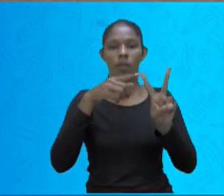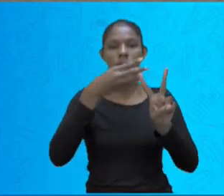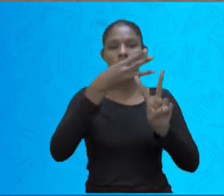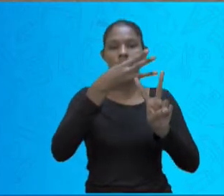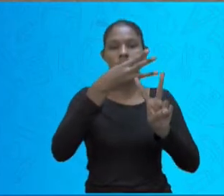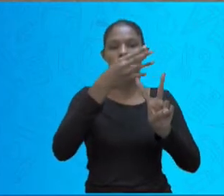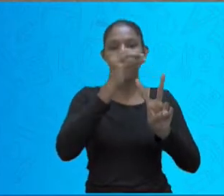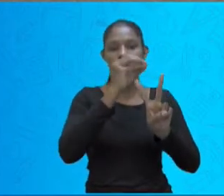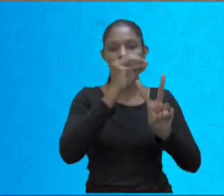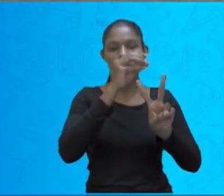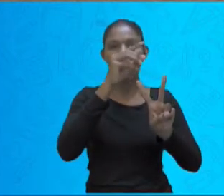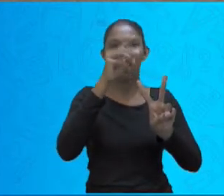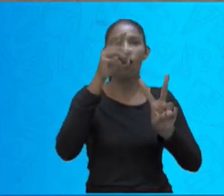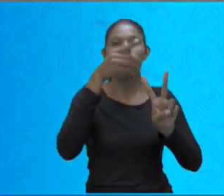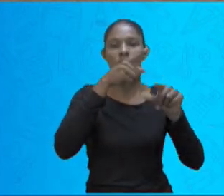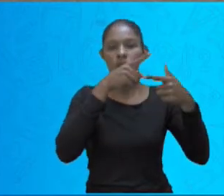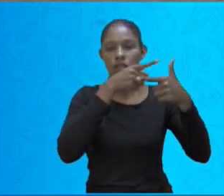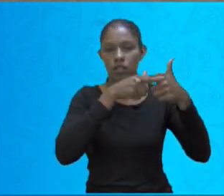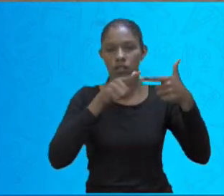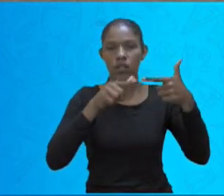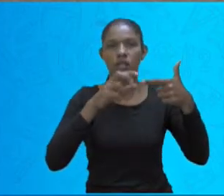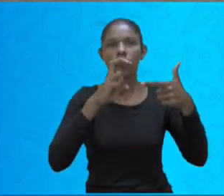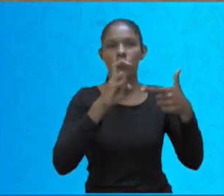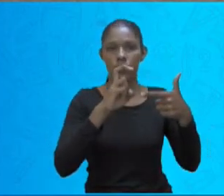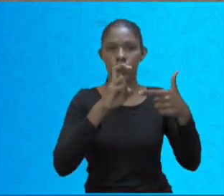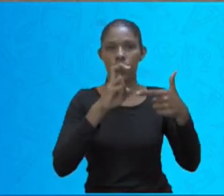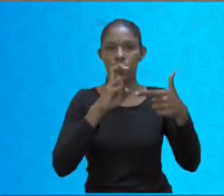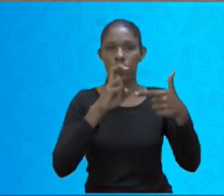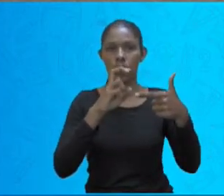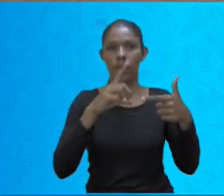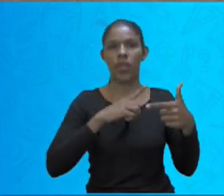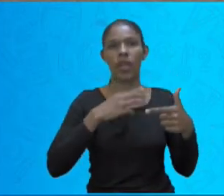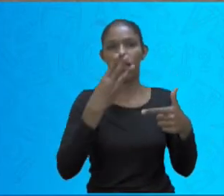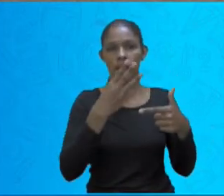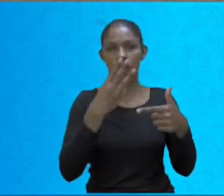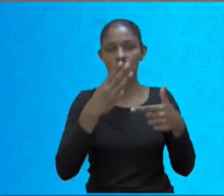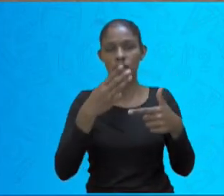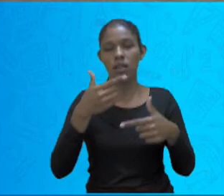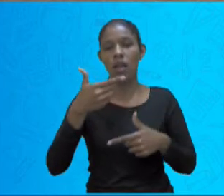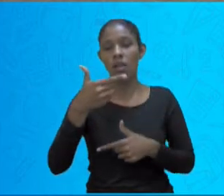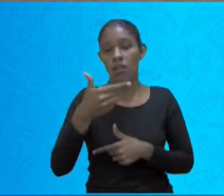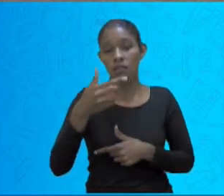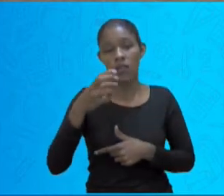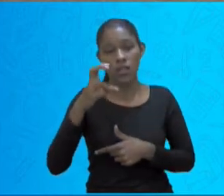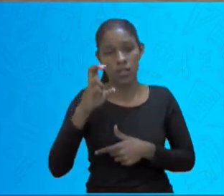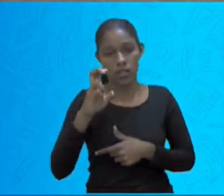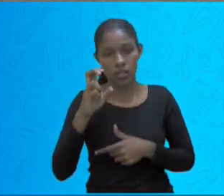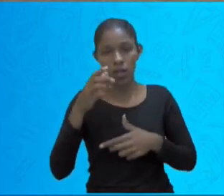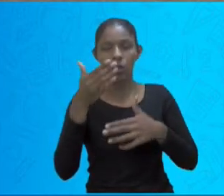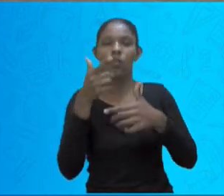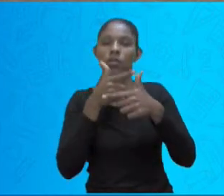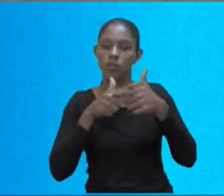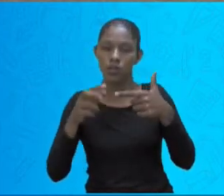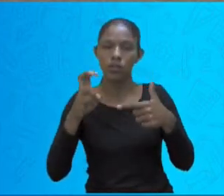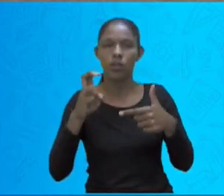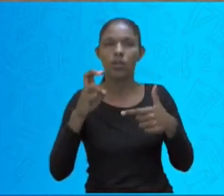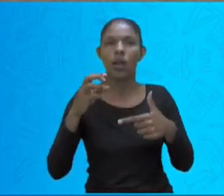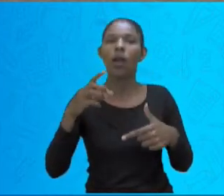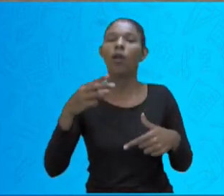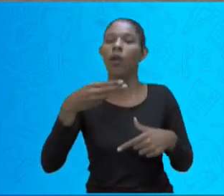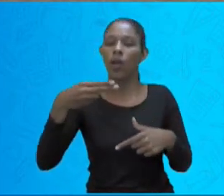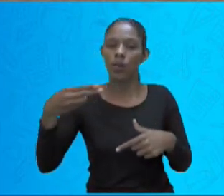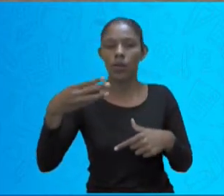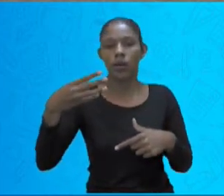5, eu tenho 6. 25 dividido por 5, eu tenho 5. Então, eu consegui